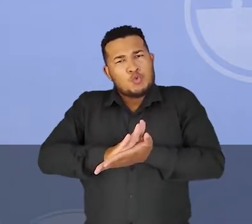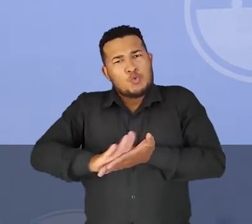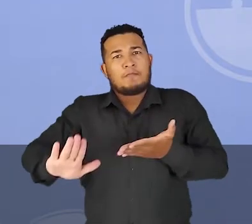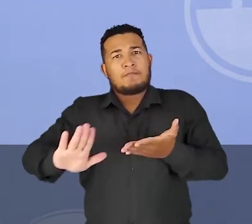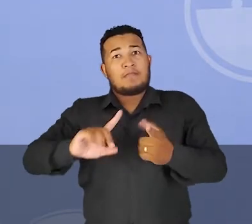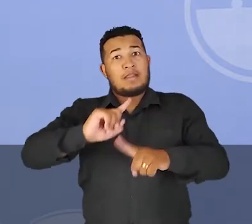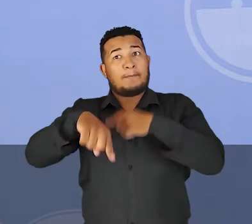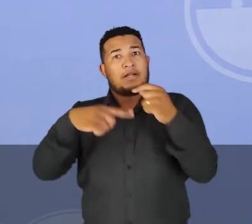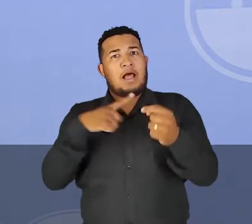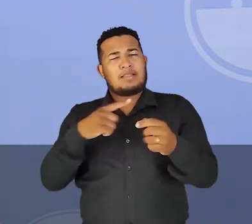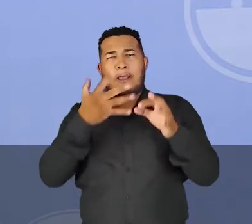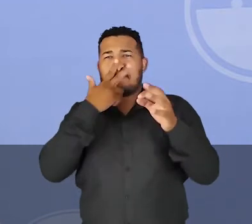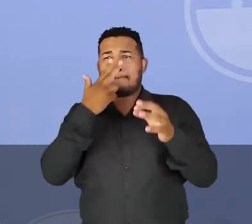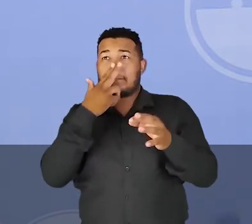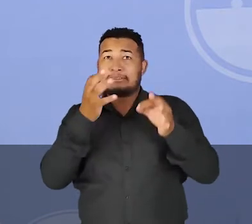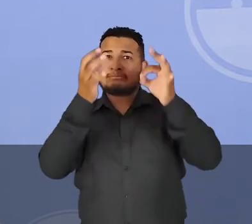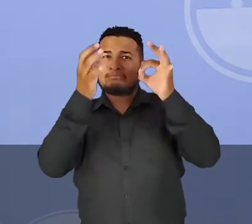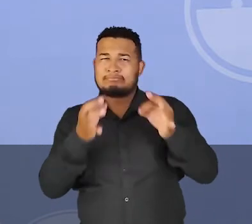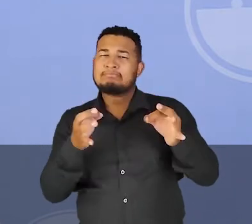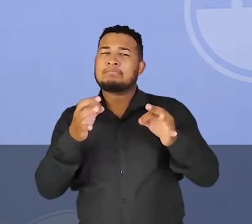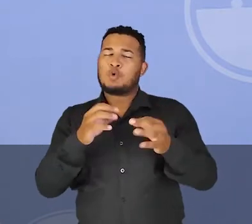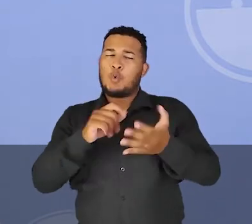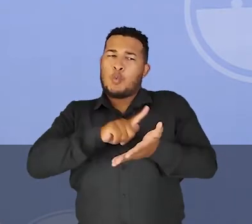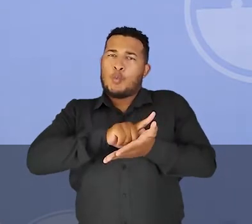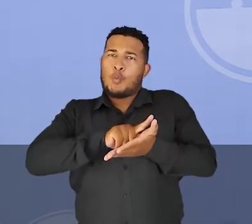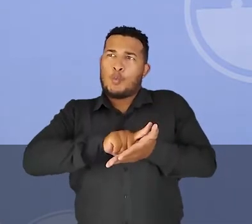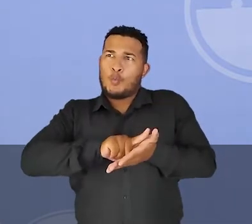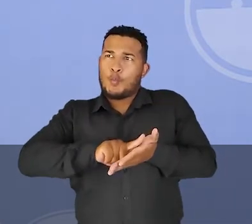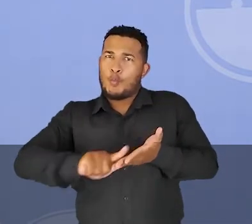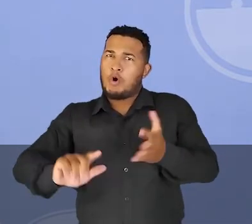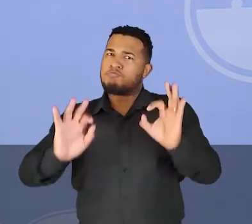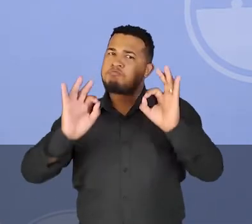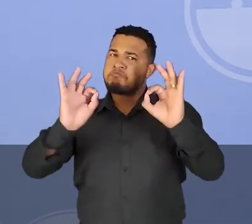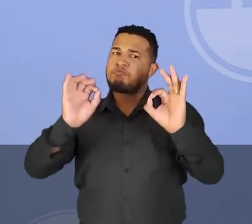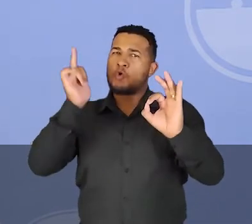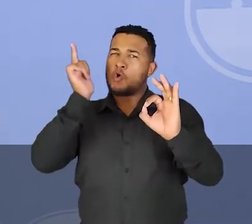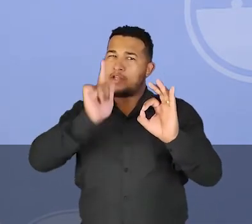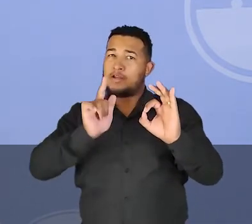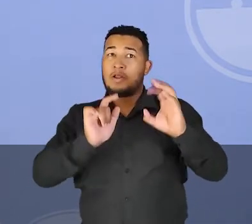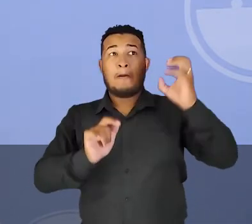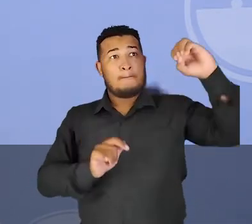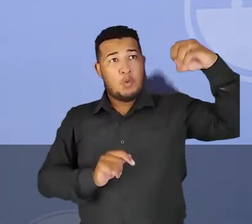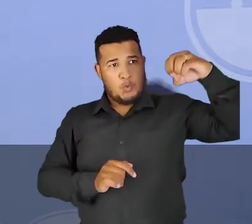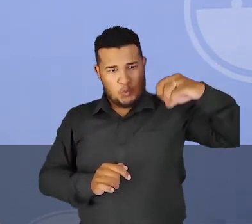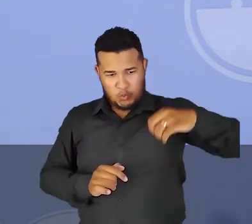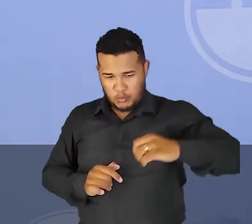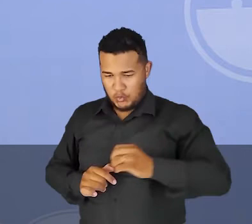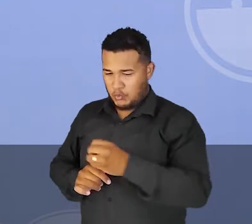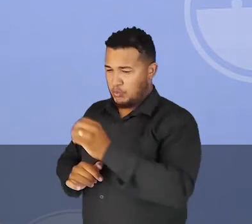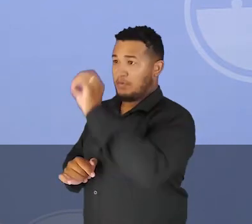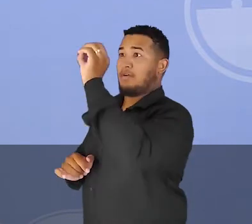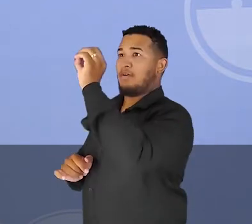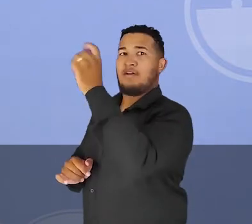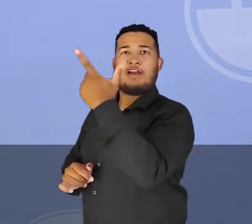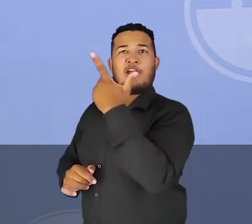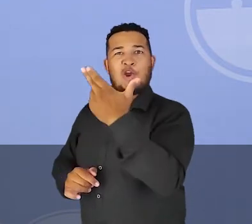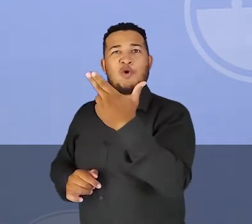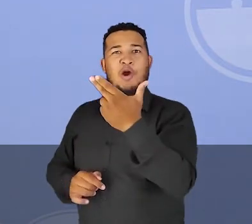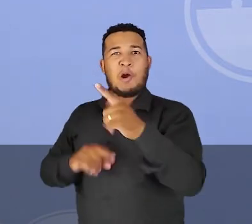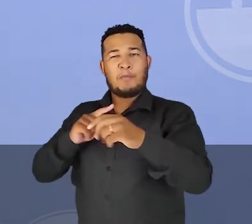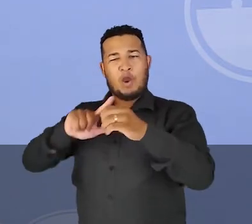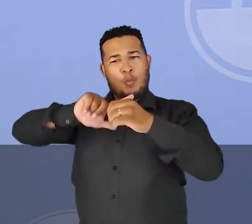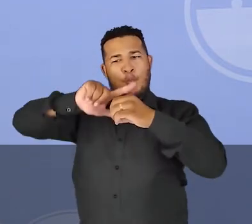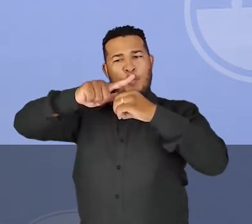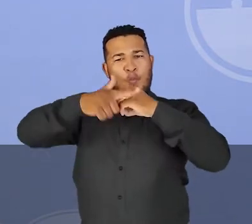uma polidez, se é que eu posso falar assim, ideal, essa bolinha chegava à mesma altura de qual ela tinha